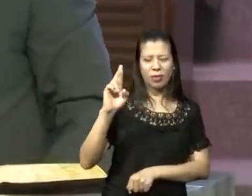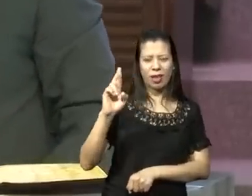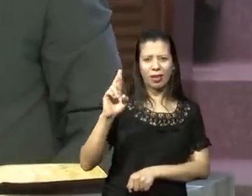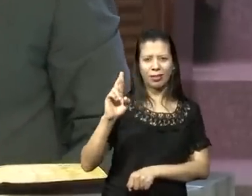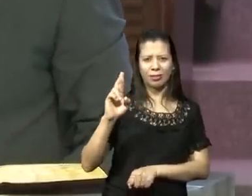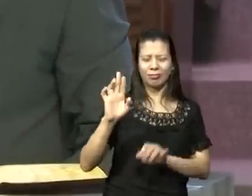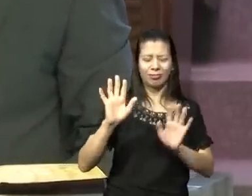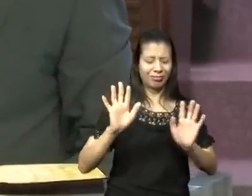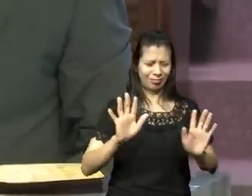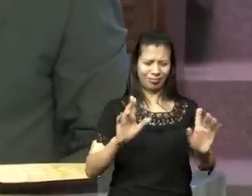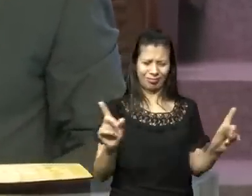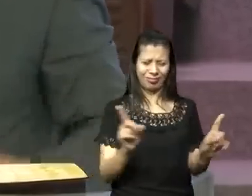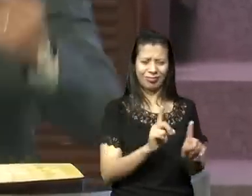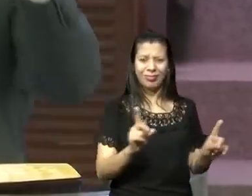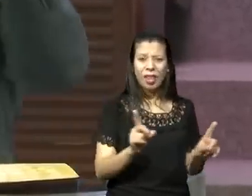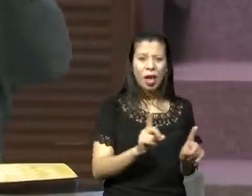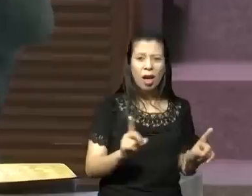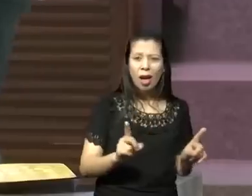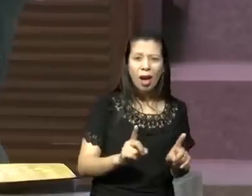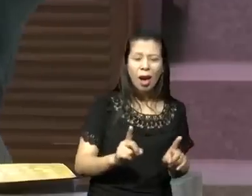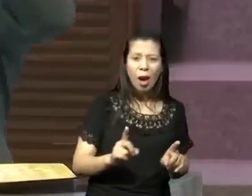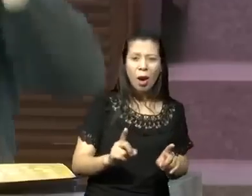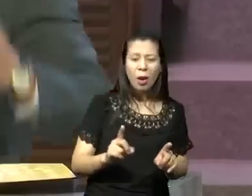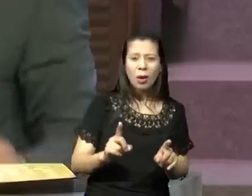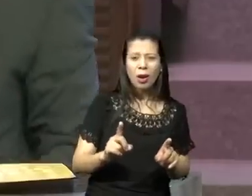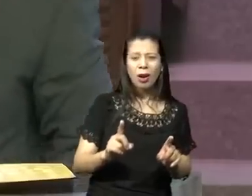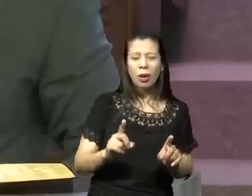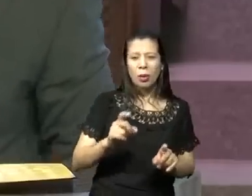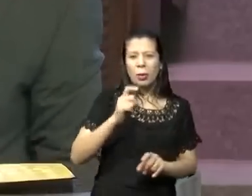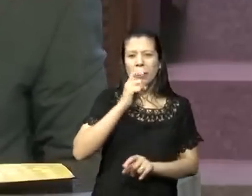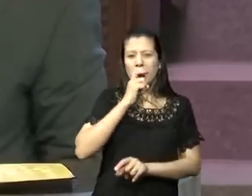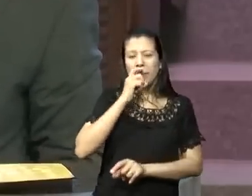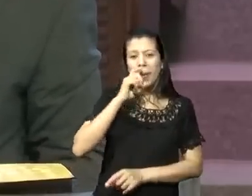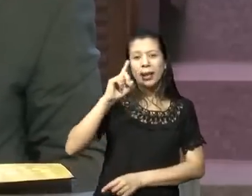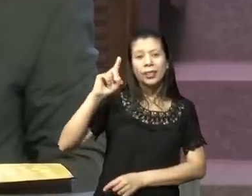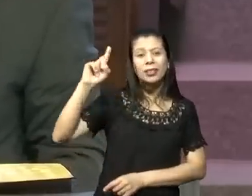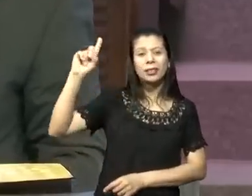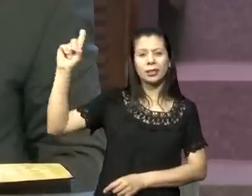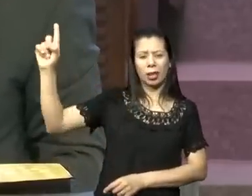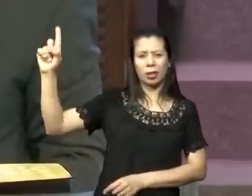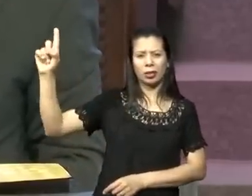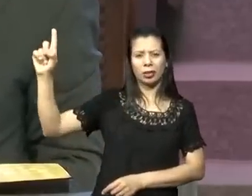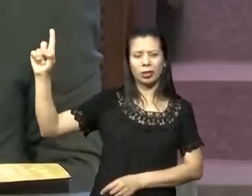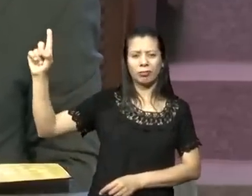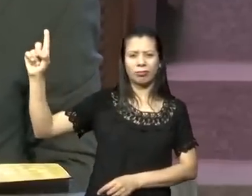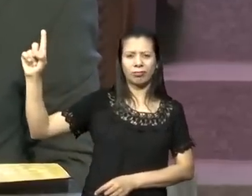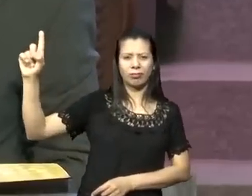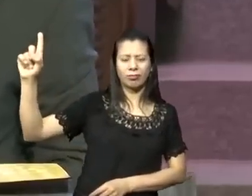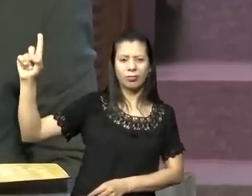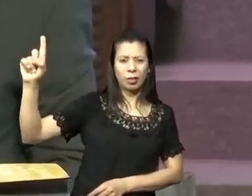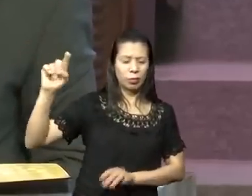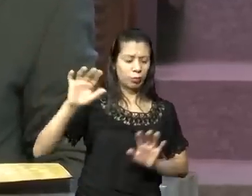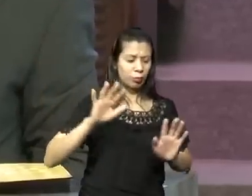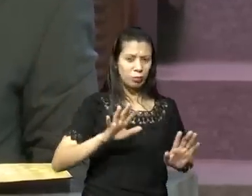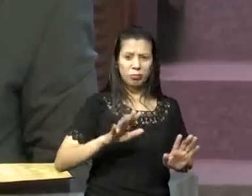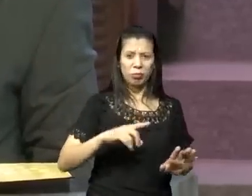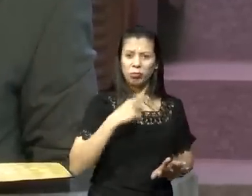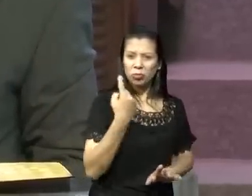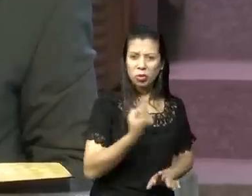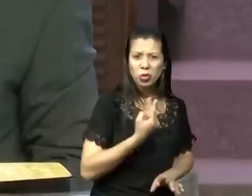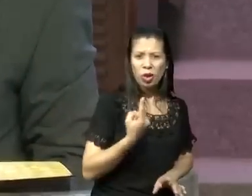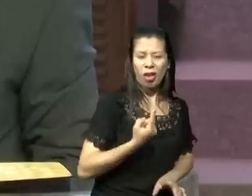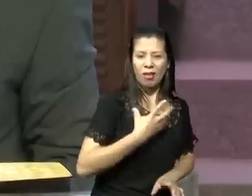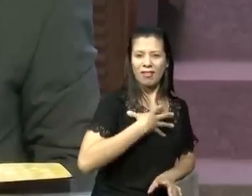disseram isso nós não somos Bastardos nós temos um pai que é Deus